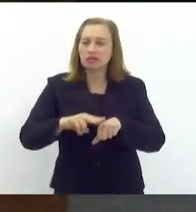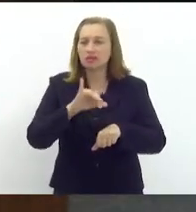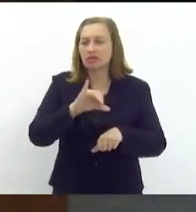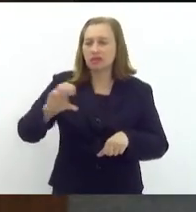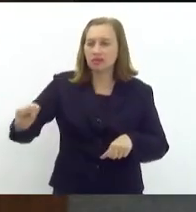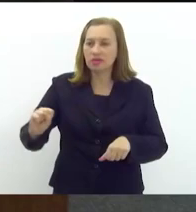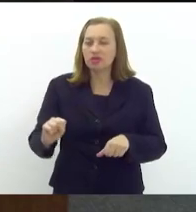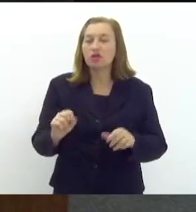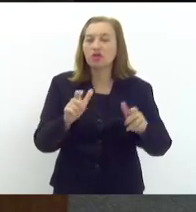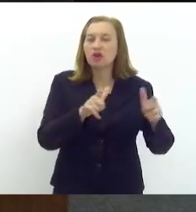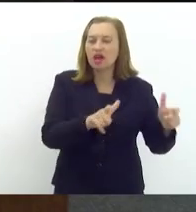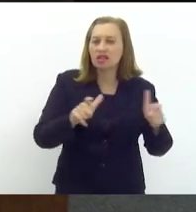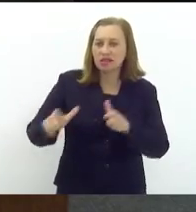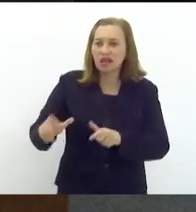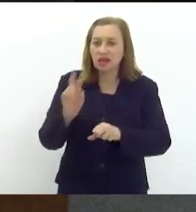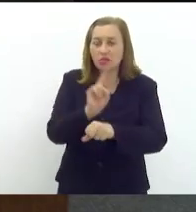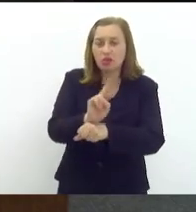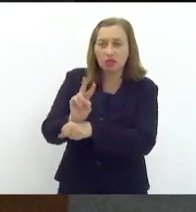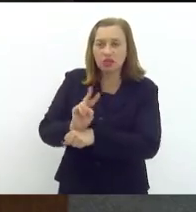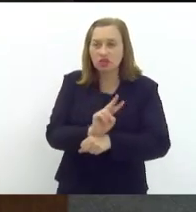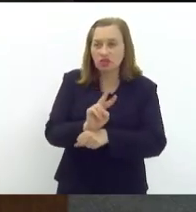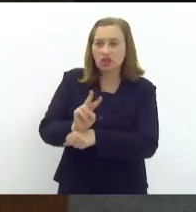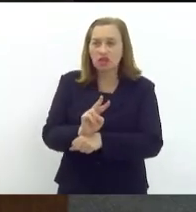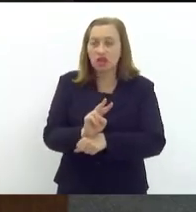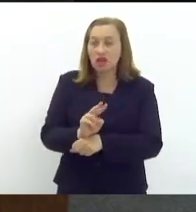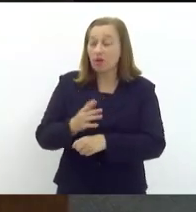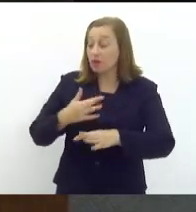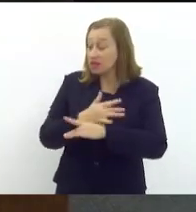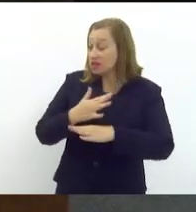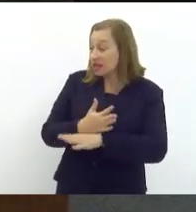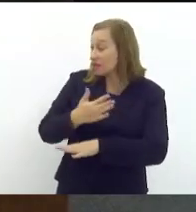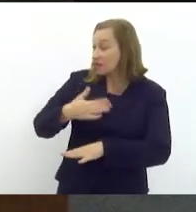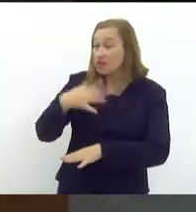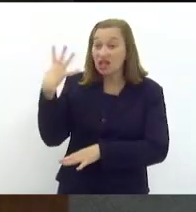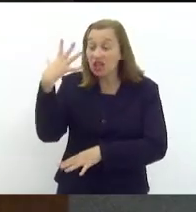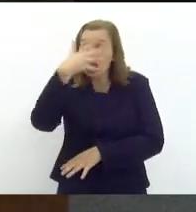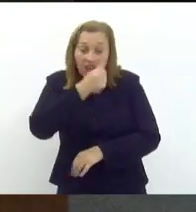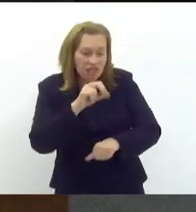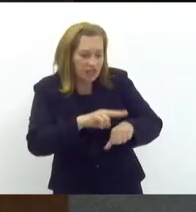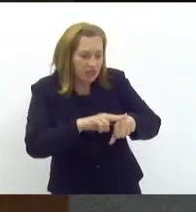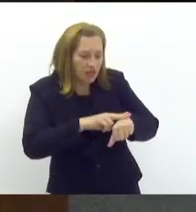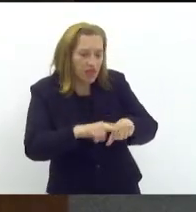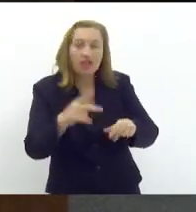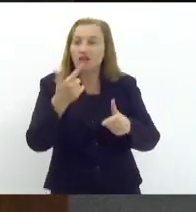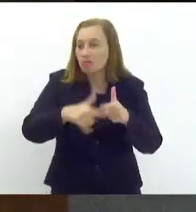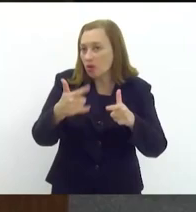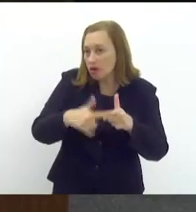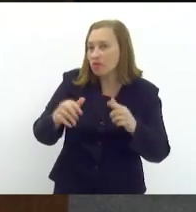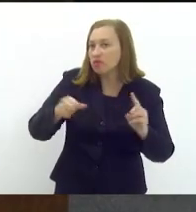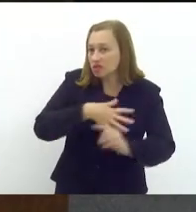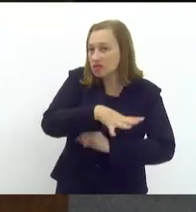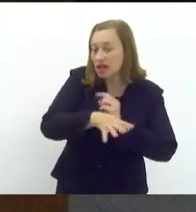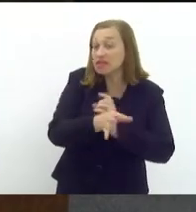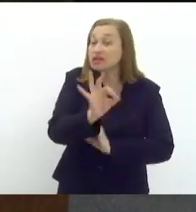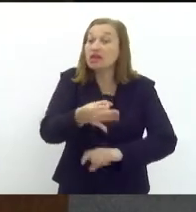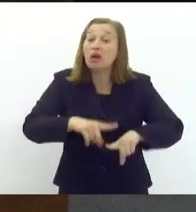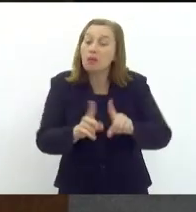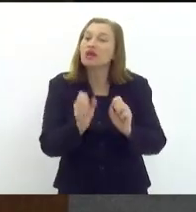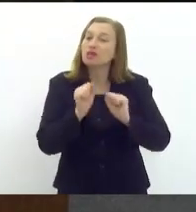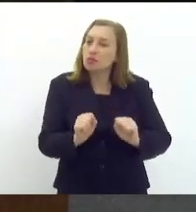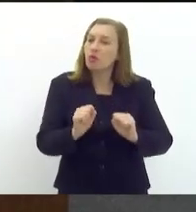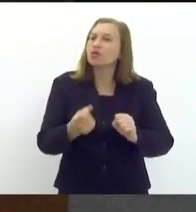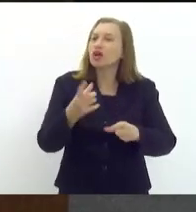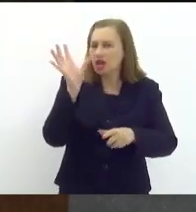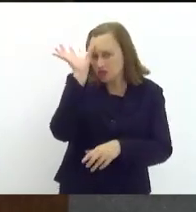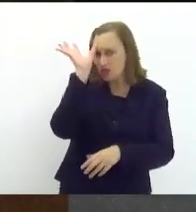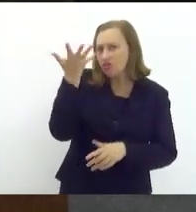áreas protegidas é um absurdo uma cidade como a minha Verde linda que tem muitos problemas sociais Claro mas que pode resolver